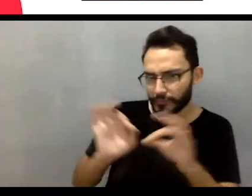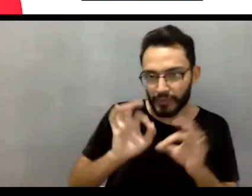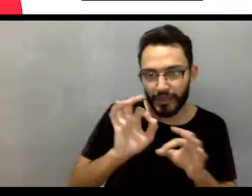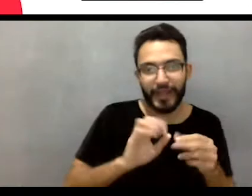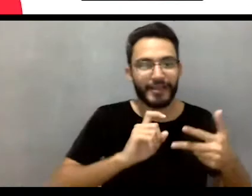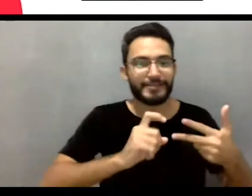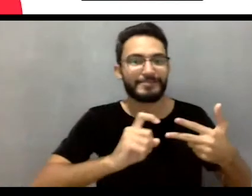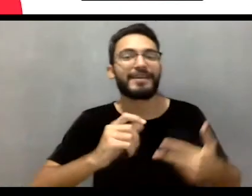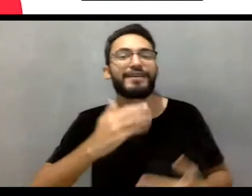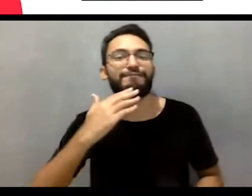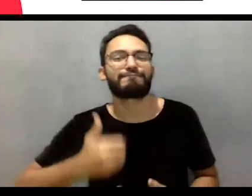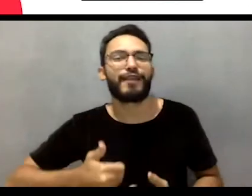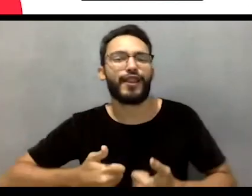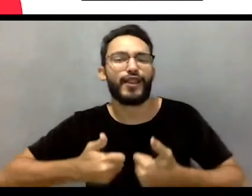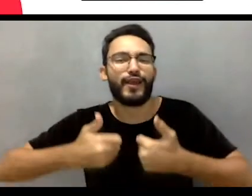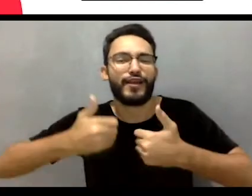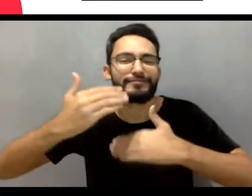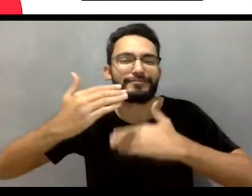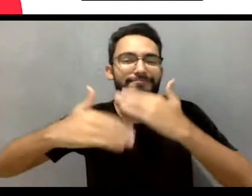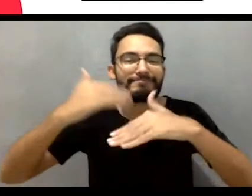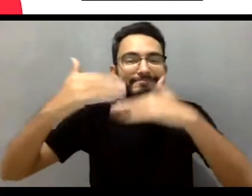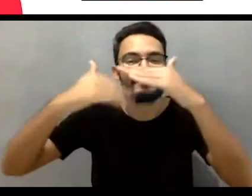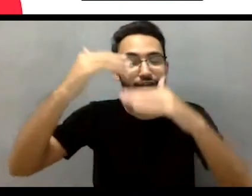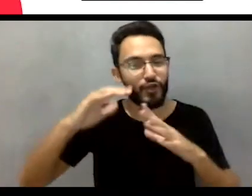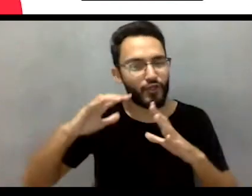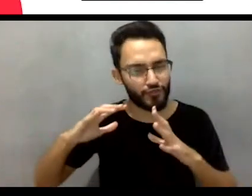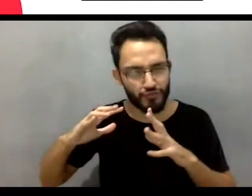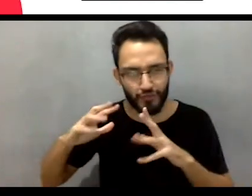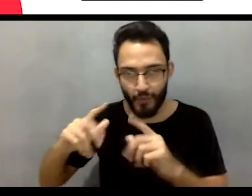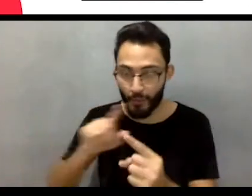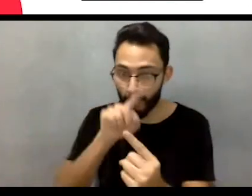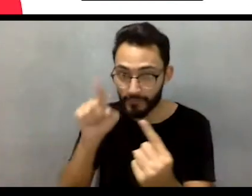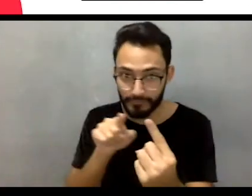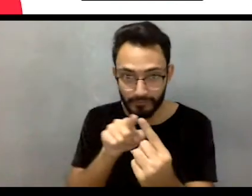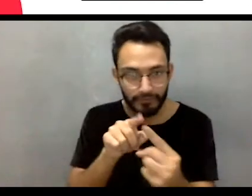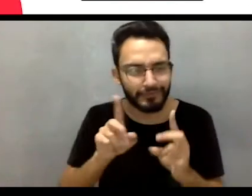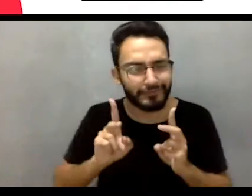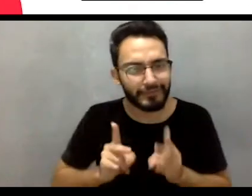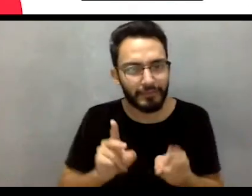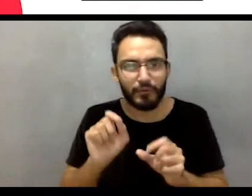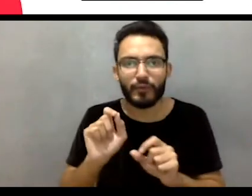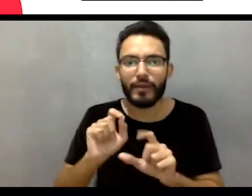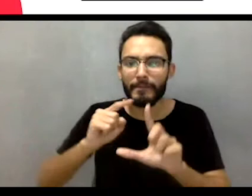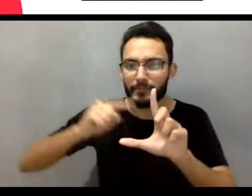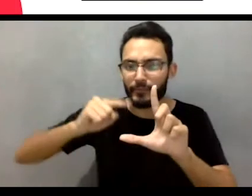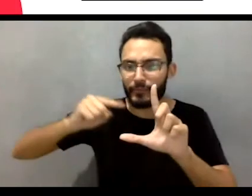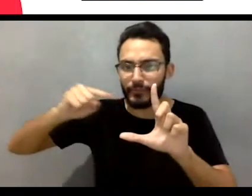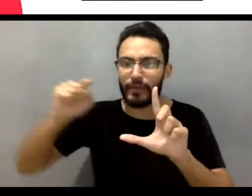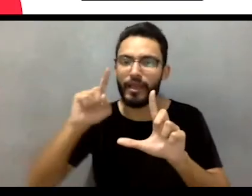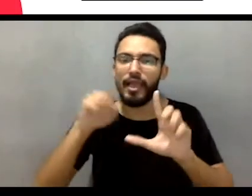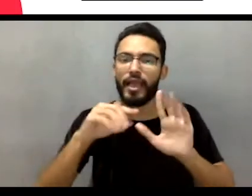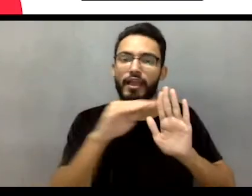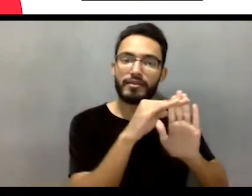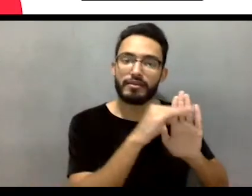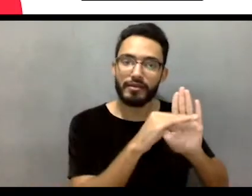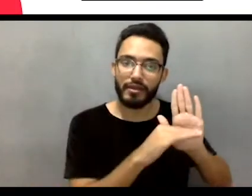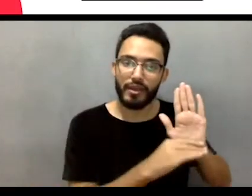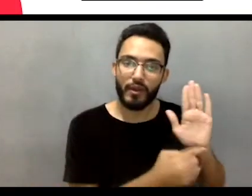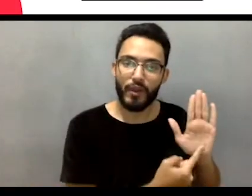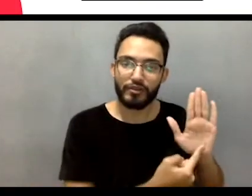vez melhores. Então, todo objetivo ele é medido pelos key results. Eu